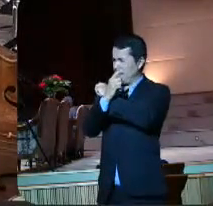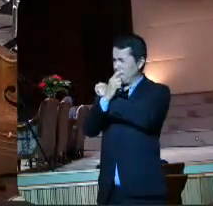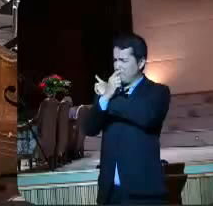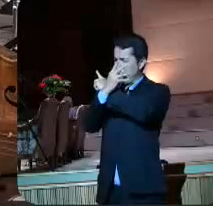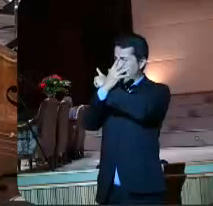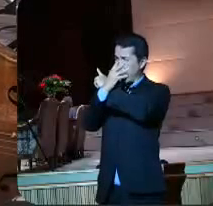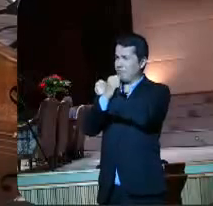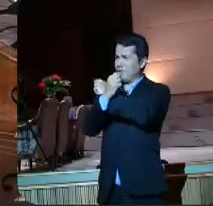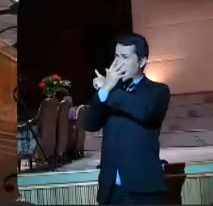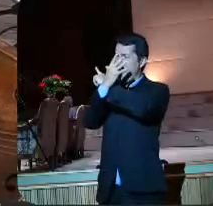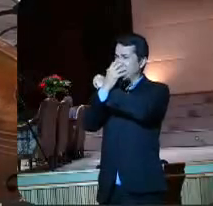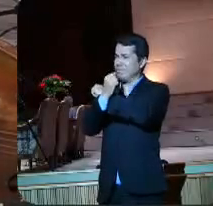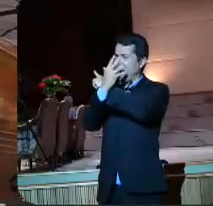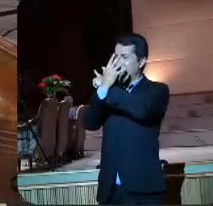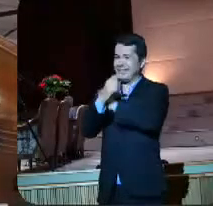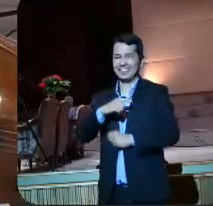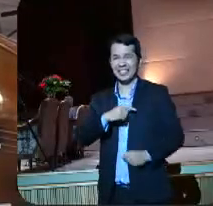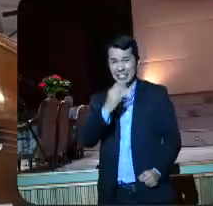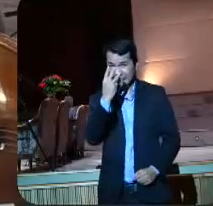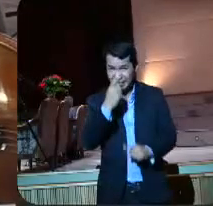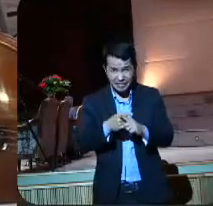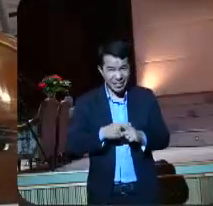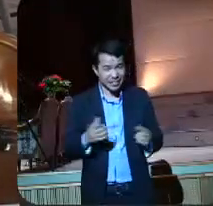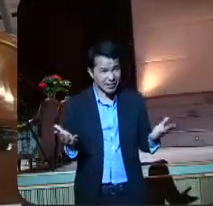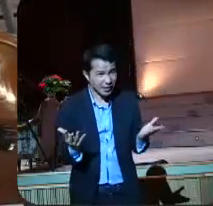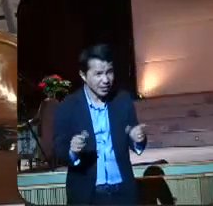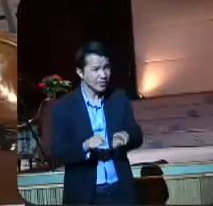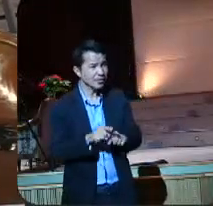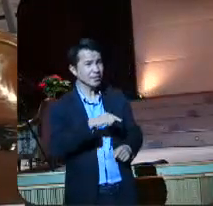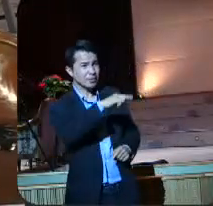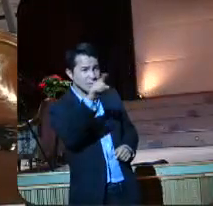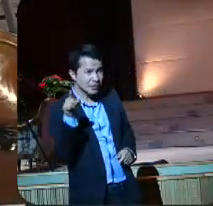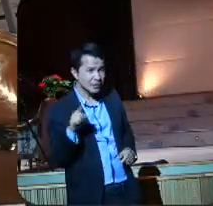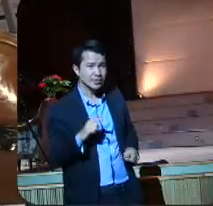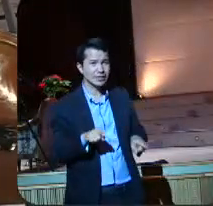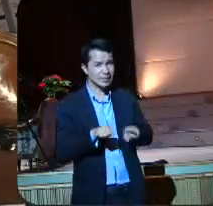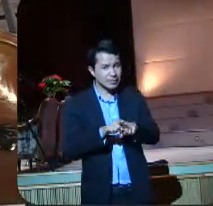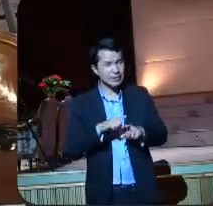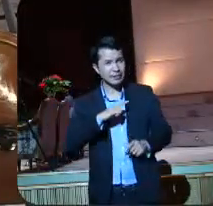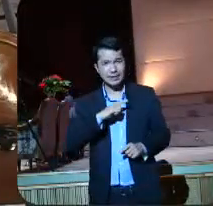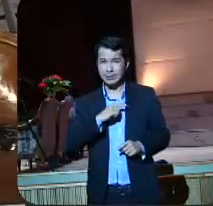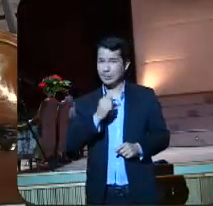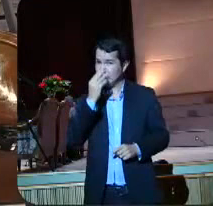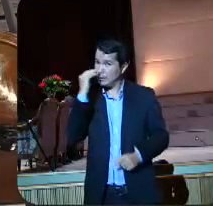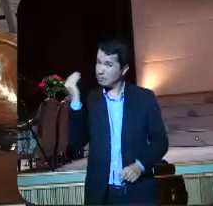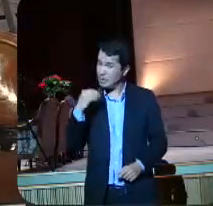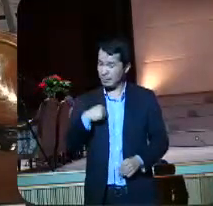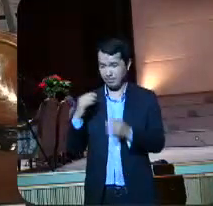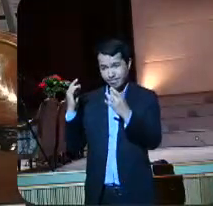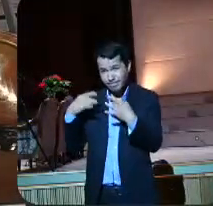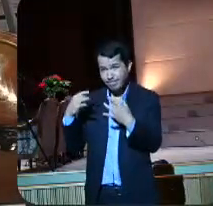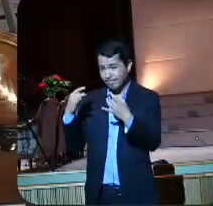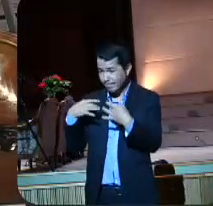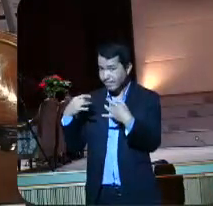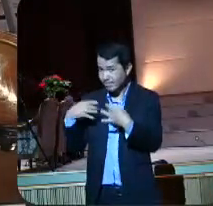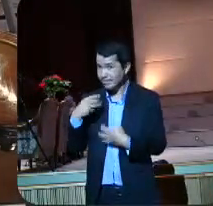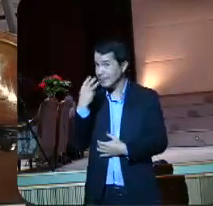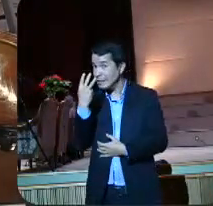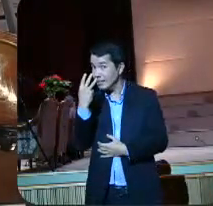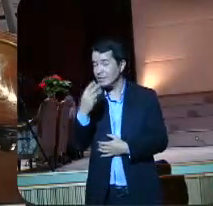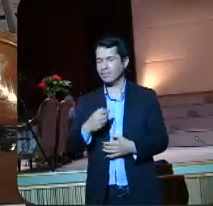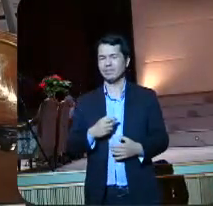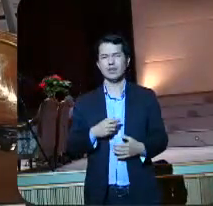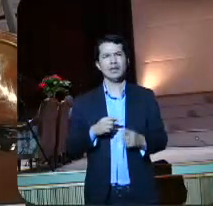que não me conhece três vezes, não é? E essa segunda